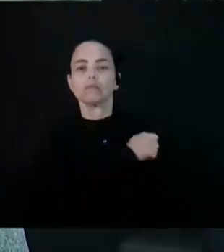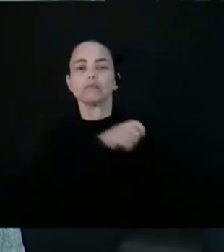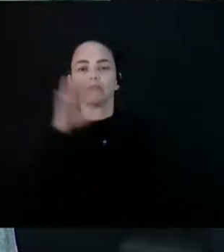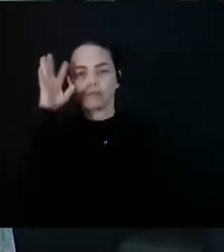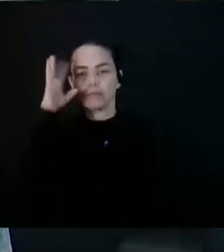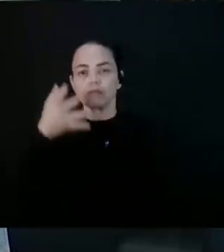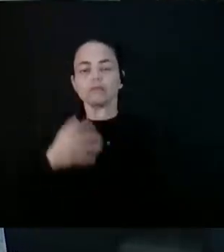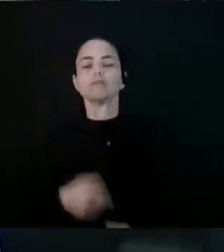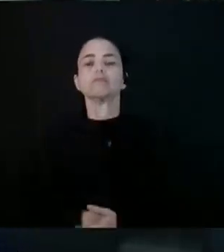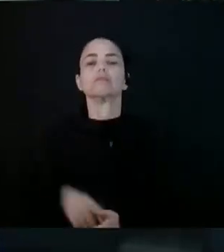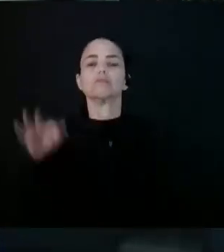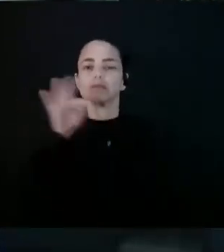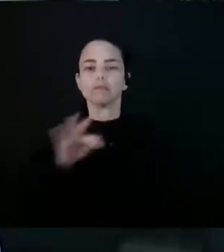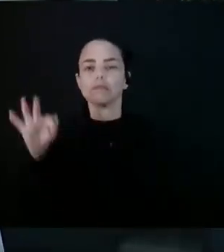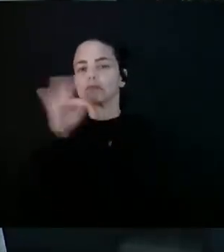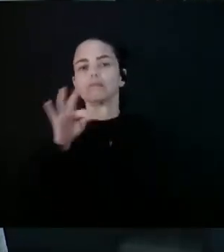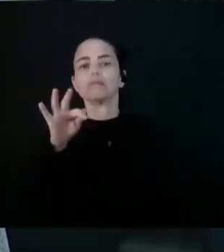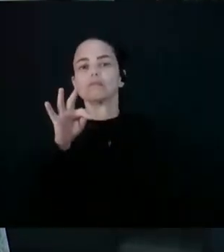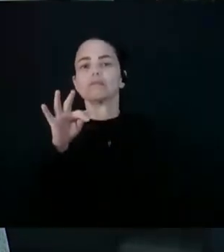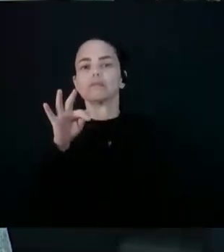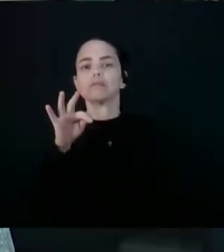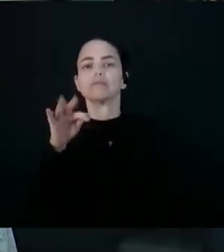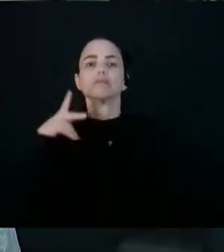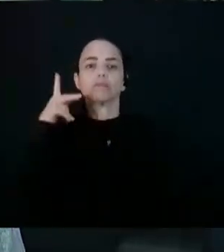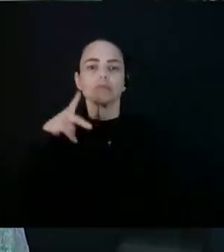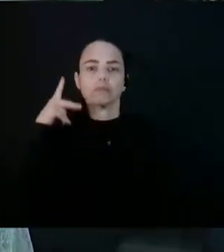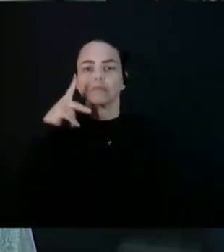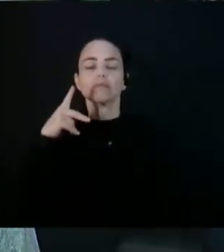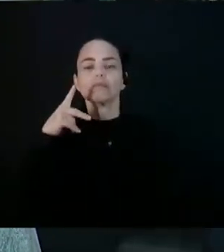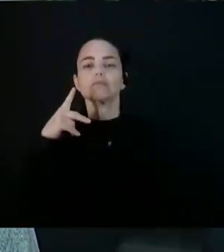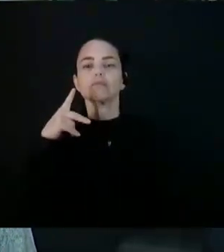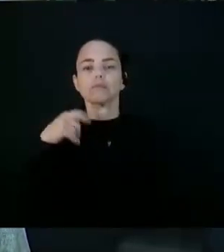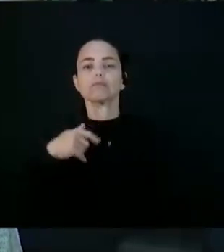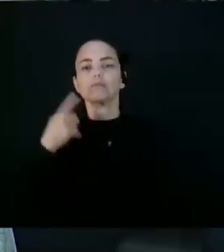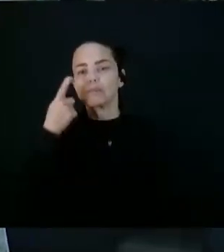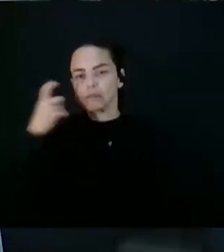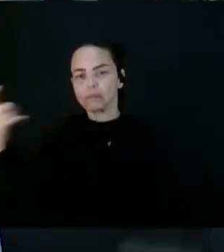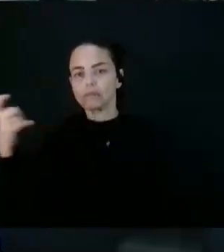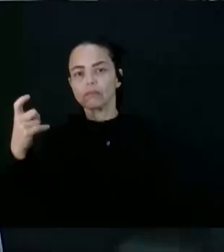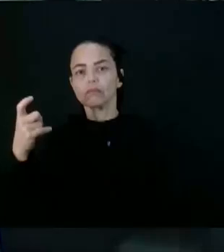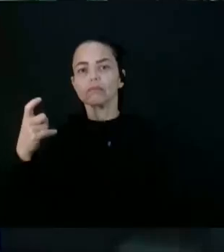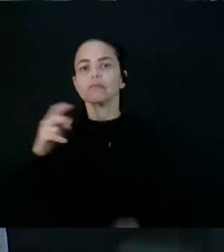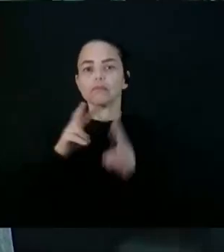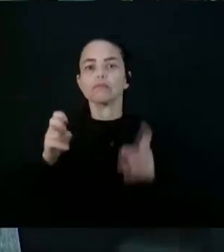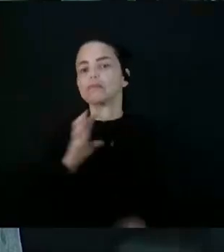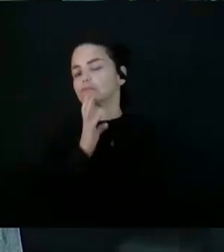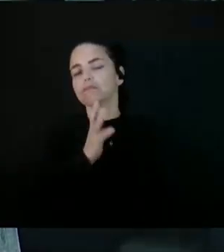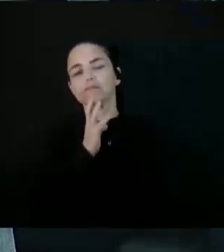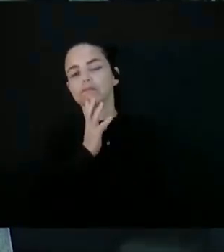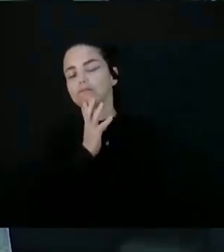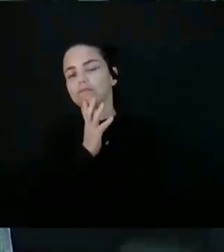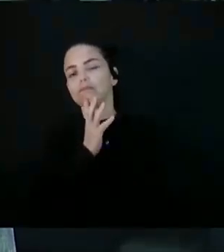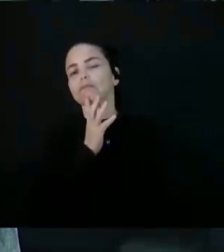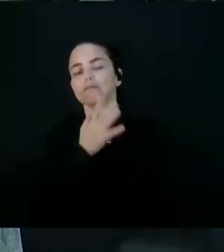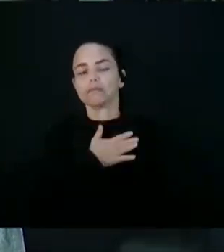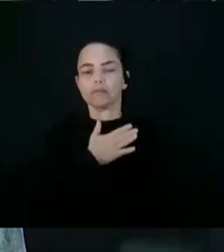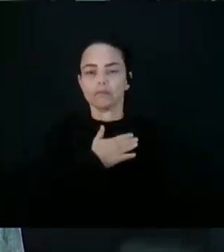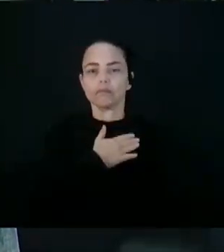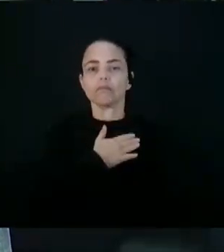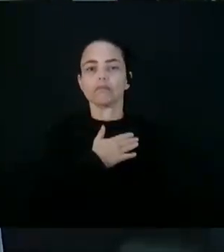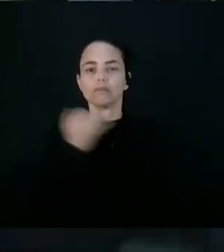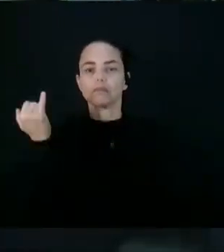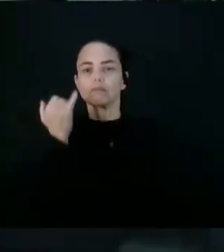uma faculdade por conta do parlamento, então eles acabam se interessando por assuntos que eles não conhecem. Então, para mim, é fundamental ter